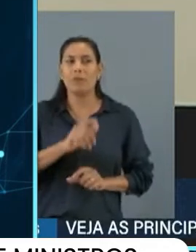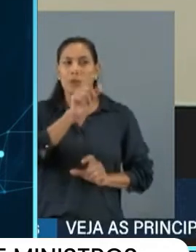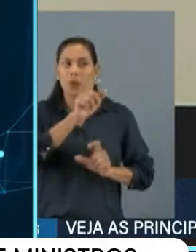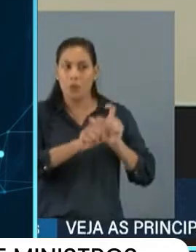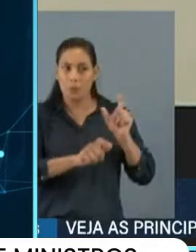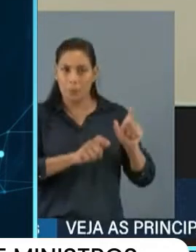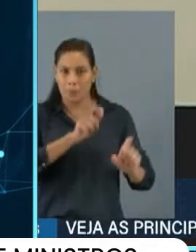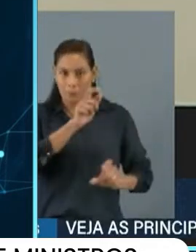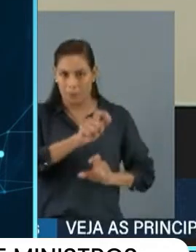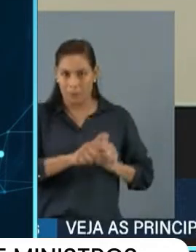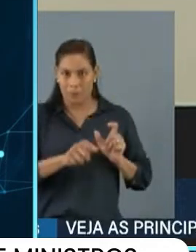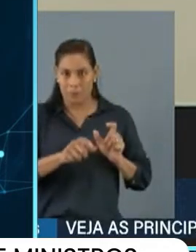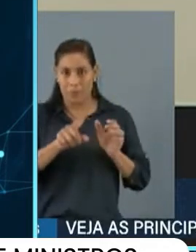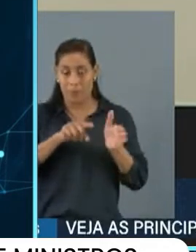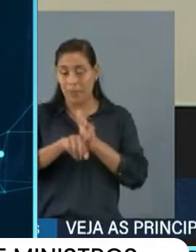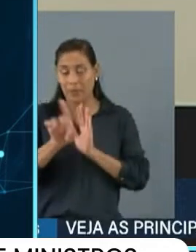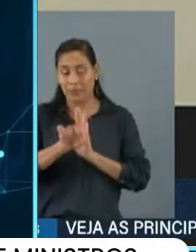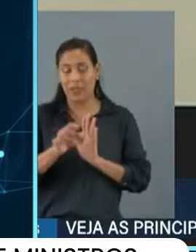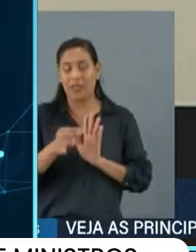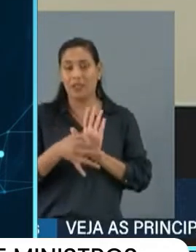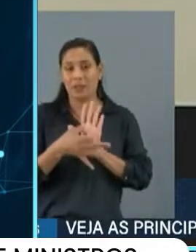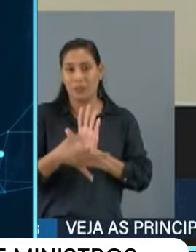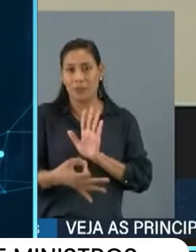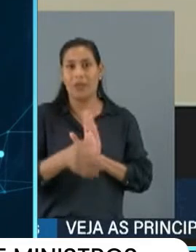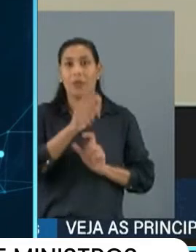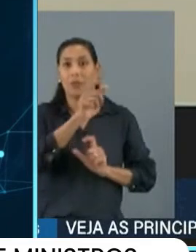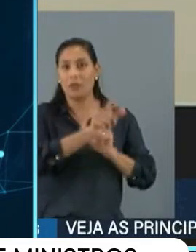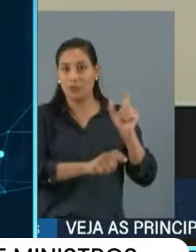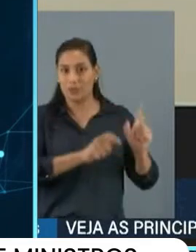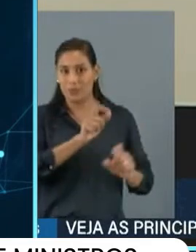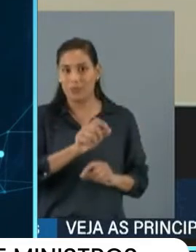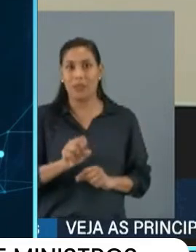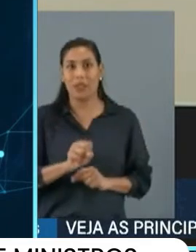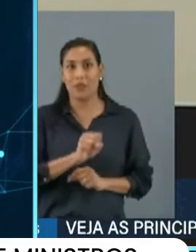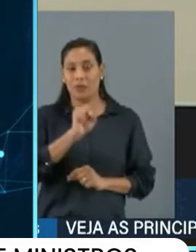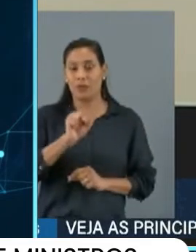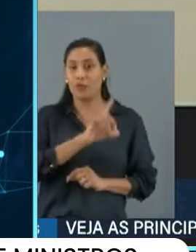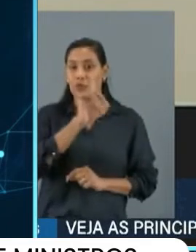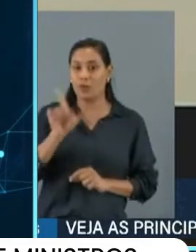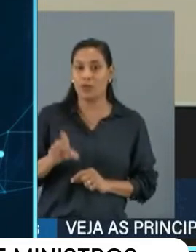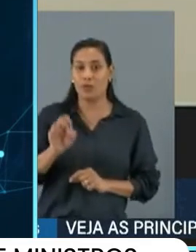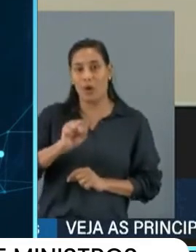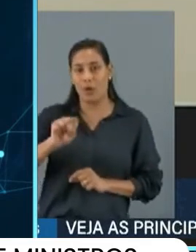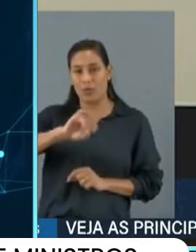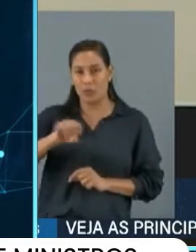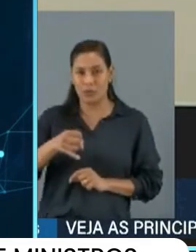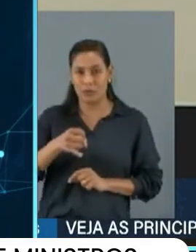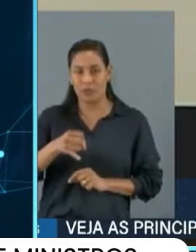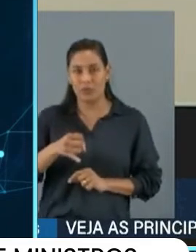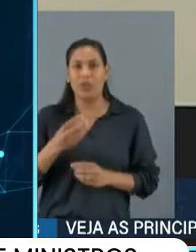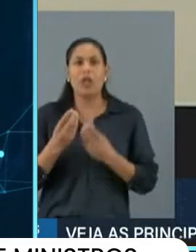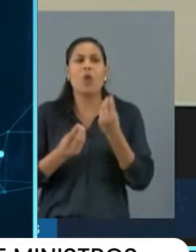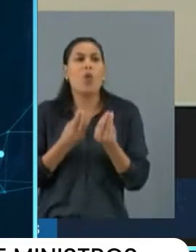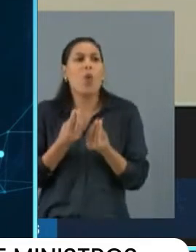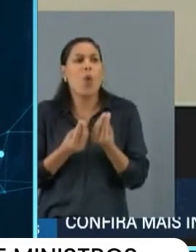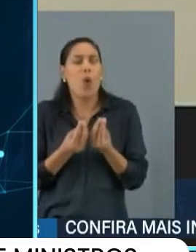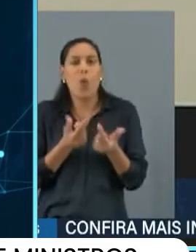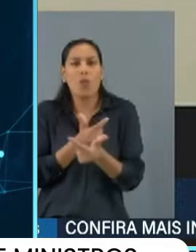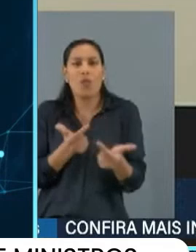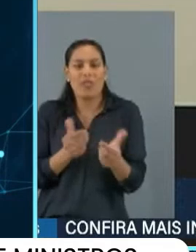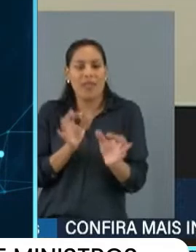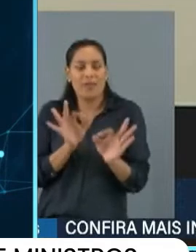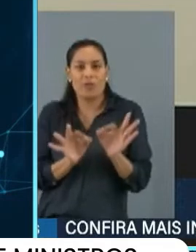coincidentemente, durante o período das eleições, nada é por acaso, ficou durante aí mais de 30 dias sem o X, coisa